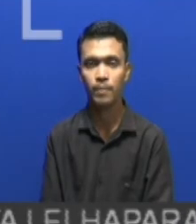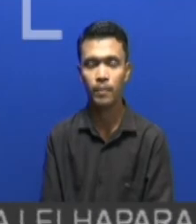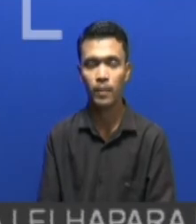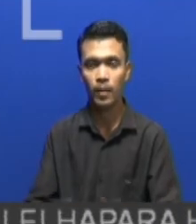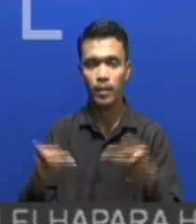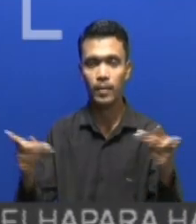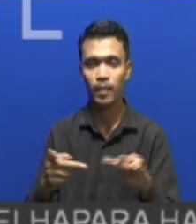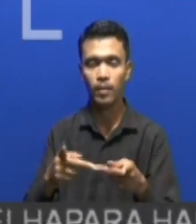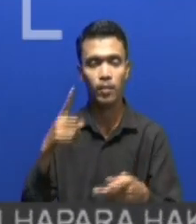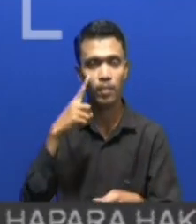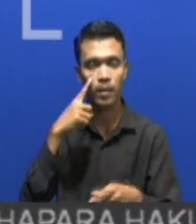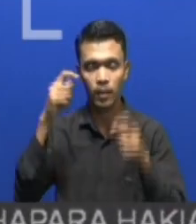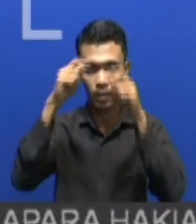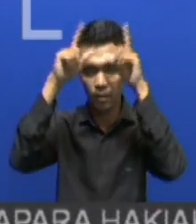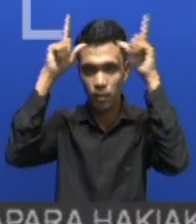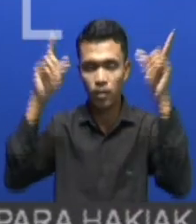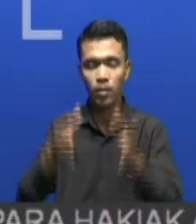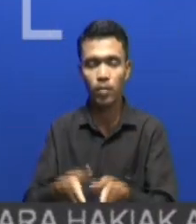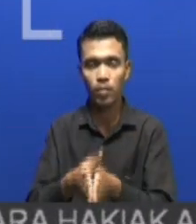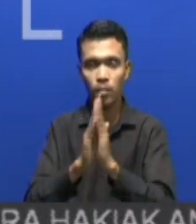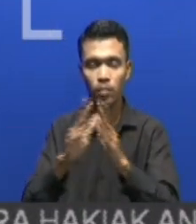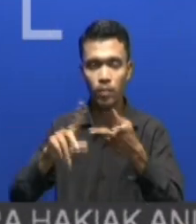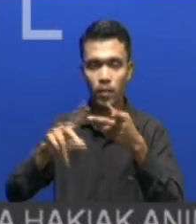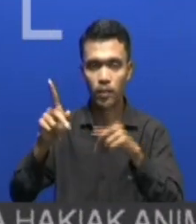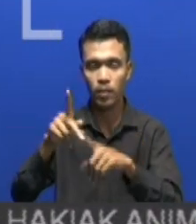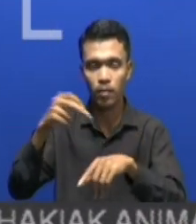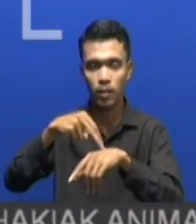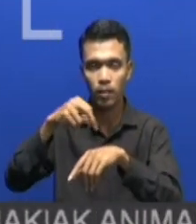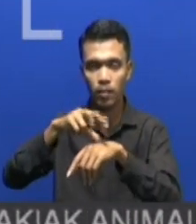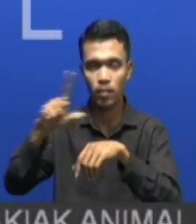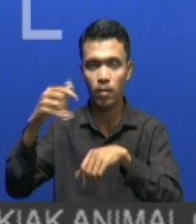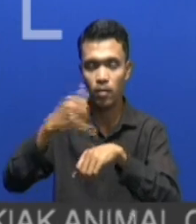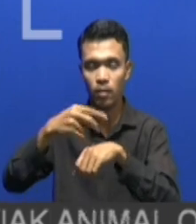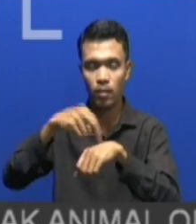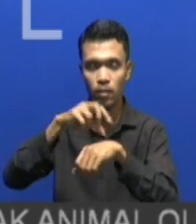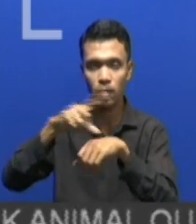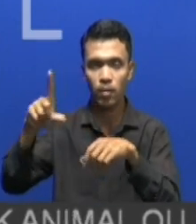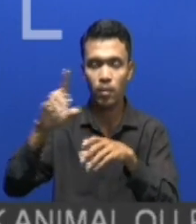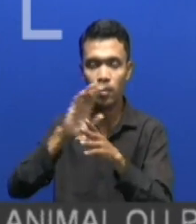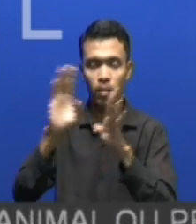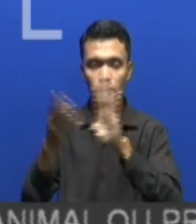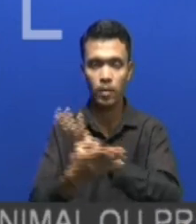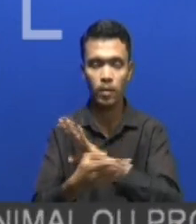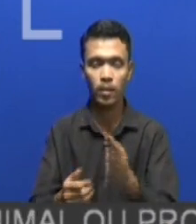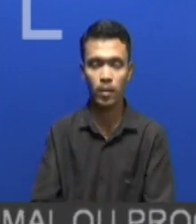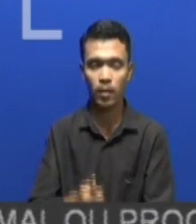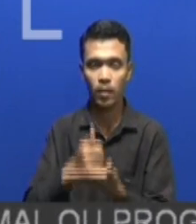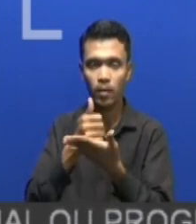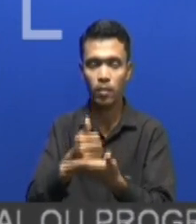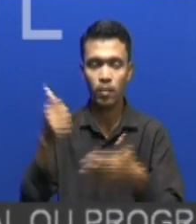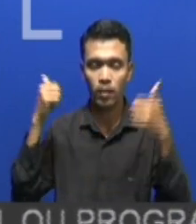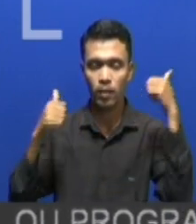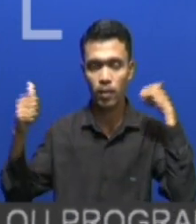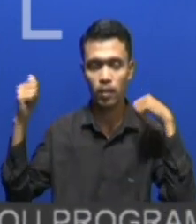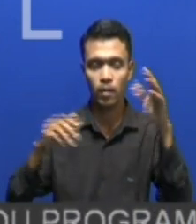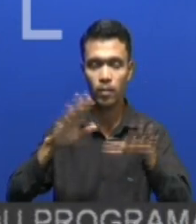Sentru Matan Timor Leste huso organ soberano, parceiro nacional no internacional, atu se promotor no apoio máximo ba atividade hotu